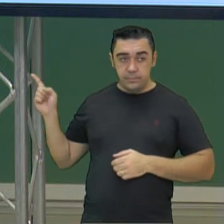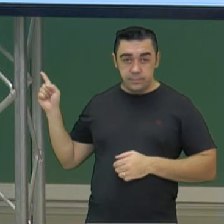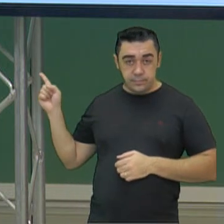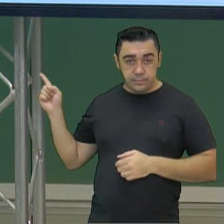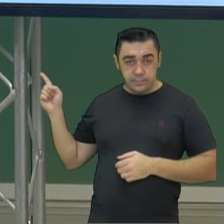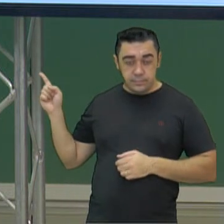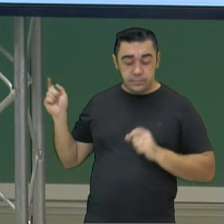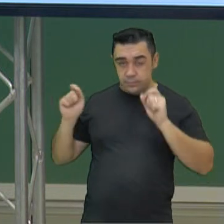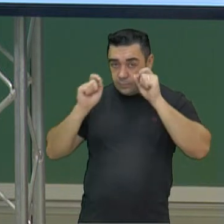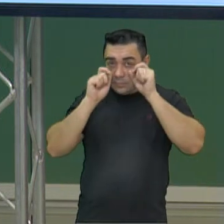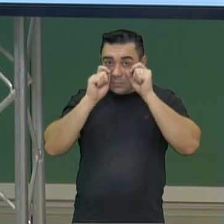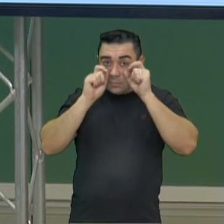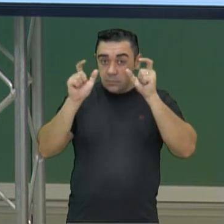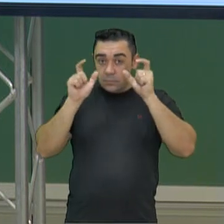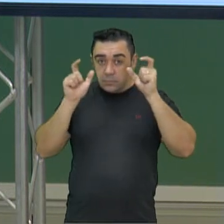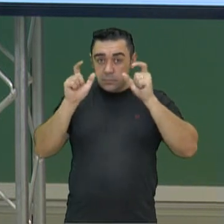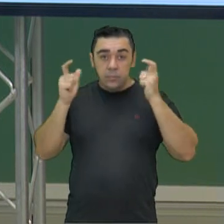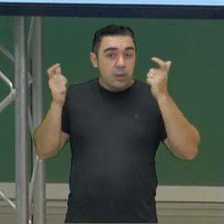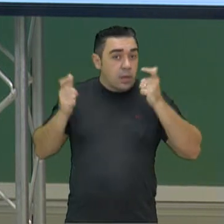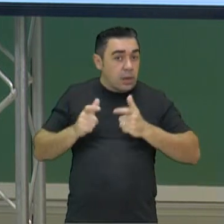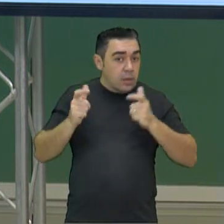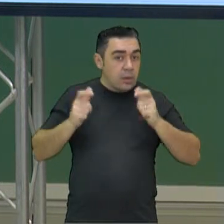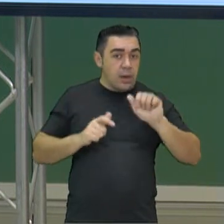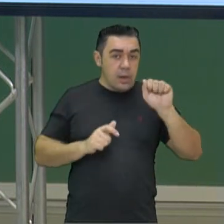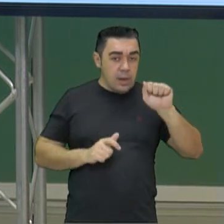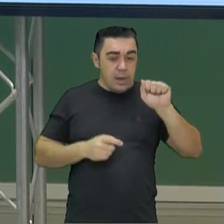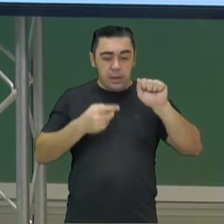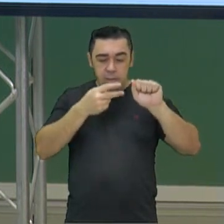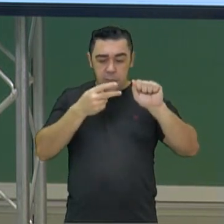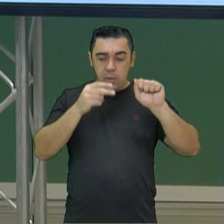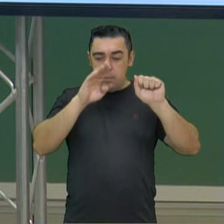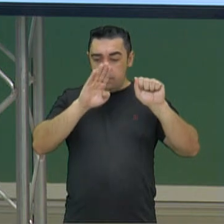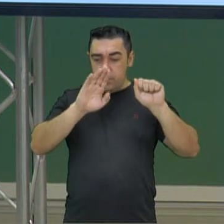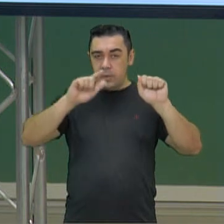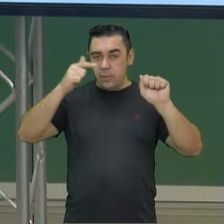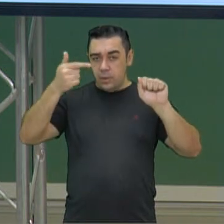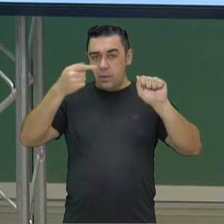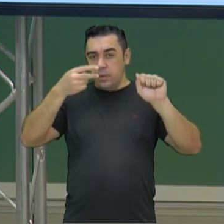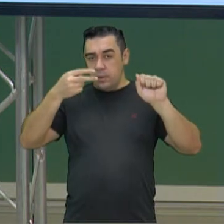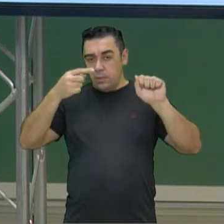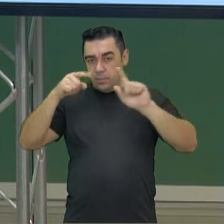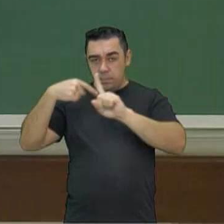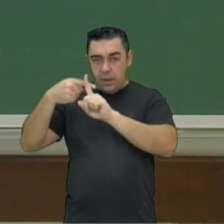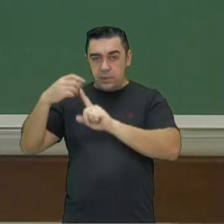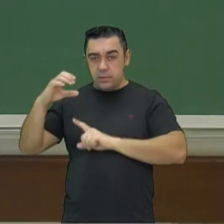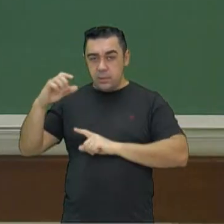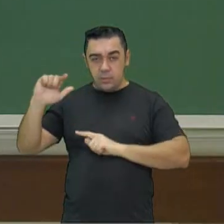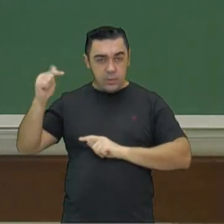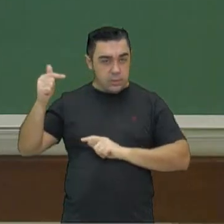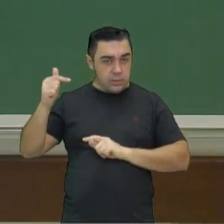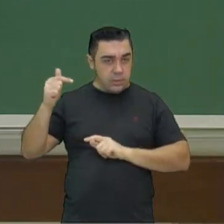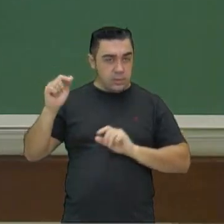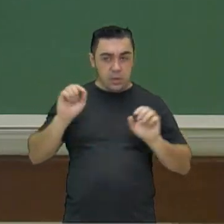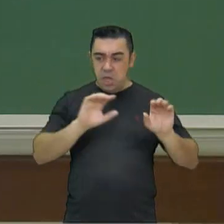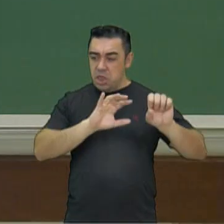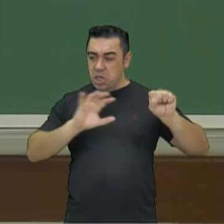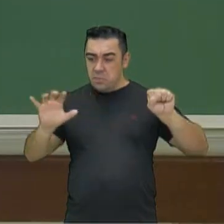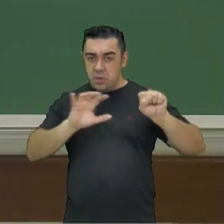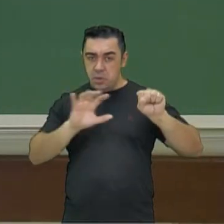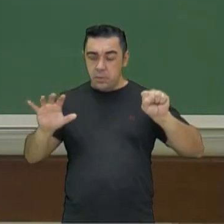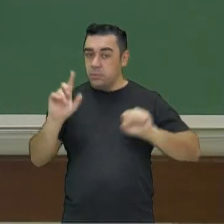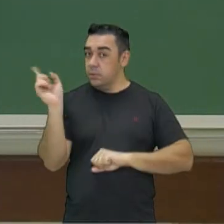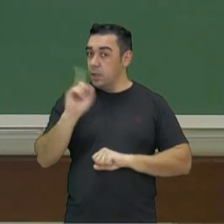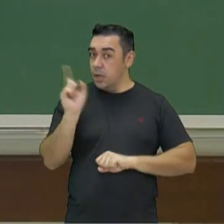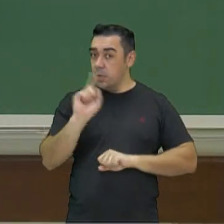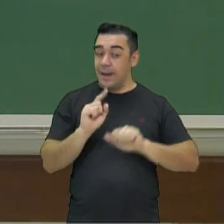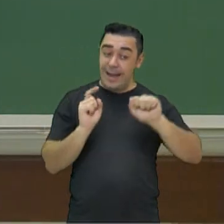que estar bem atento é de colocar os valores nos locais certinhos, né? Muita gente acha que só põe depois do igual, coloca